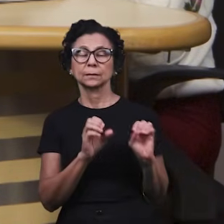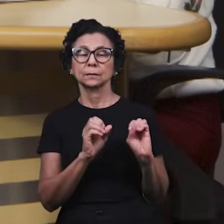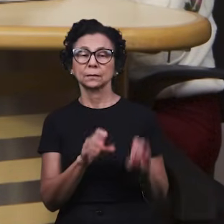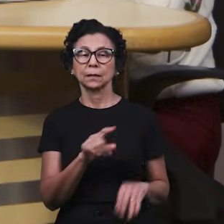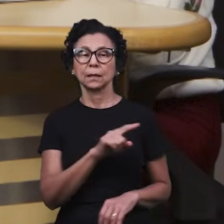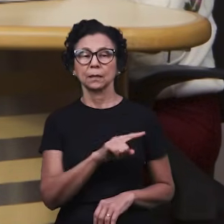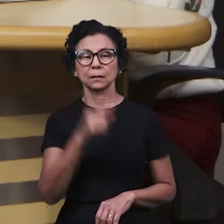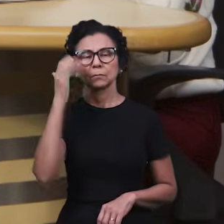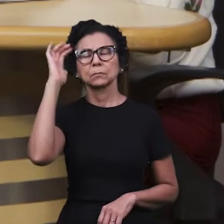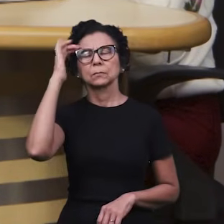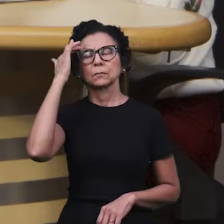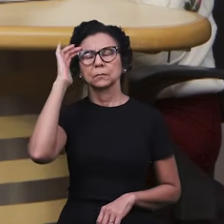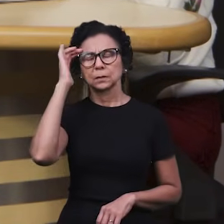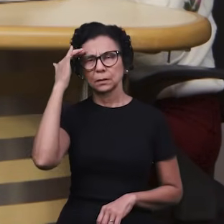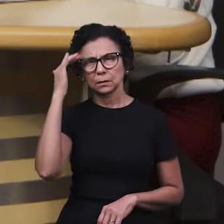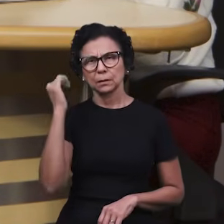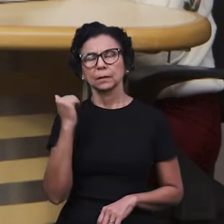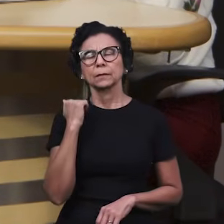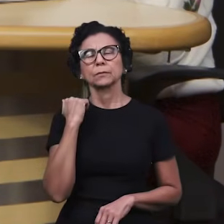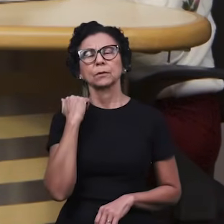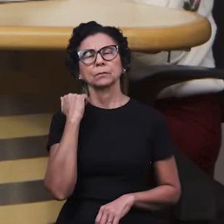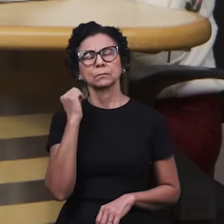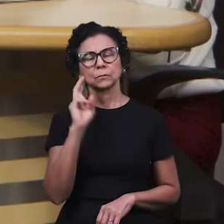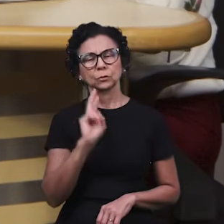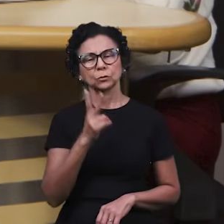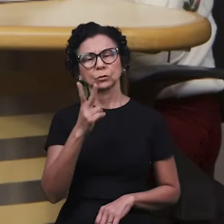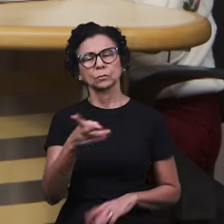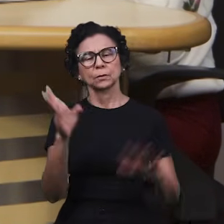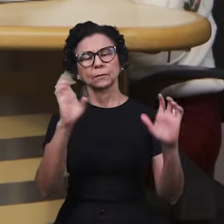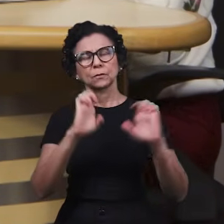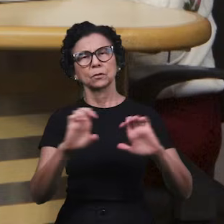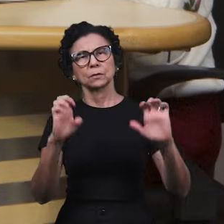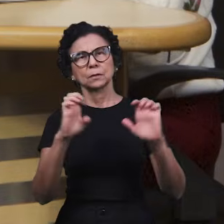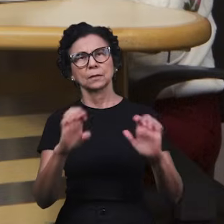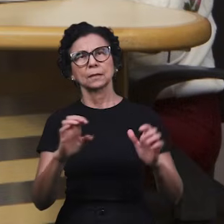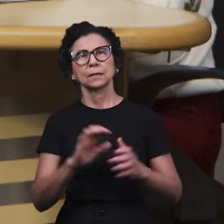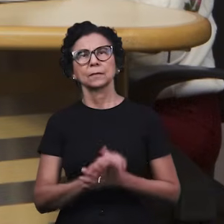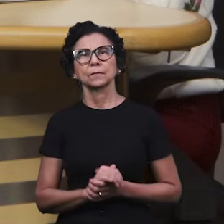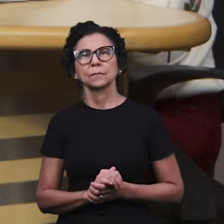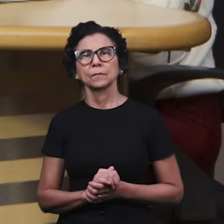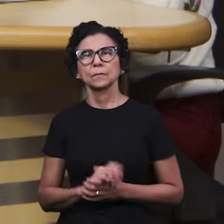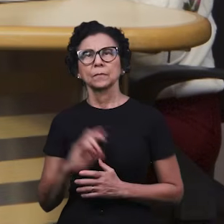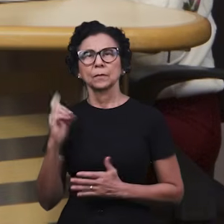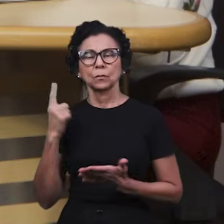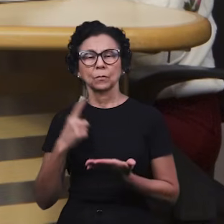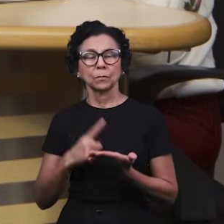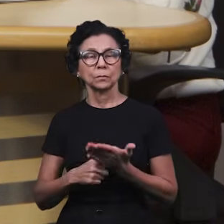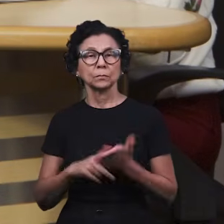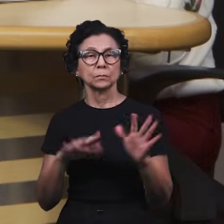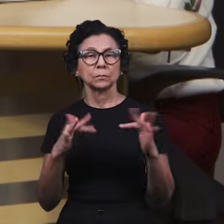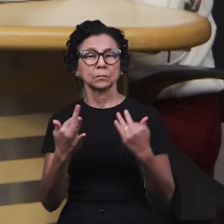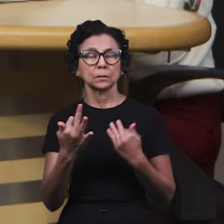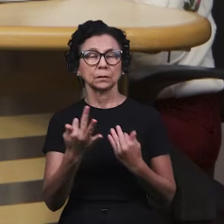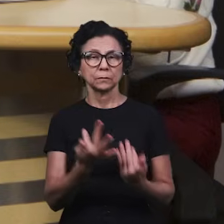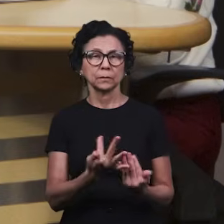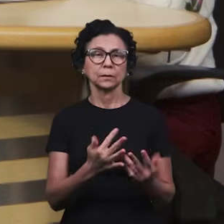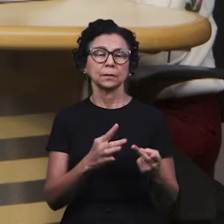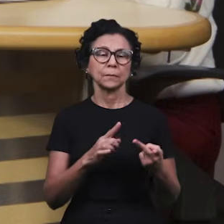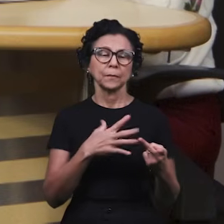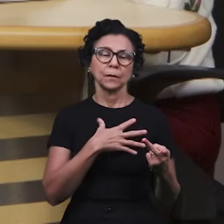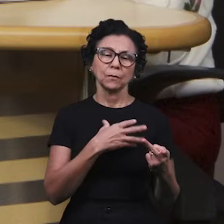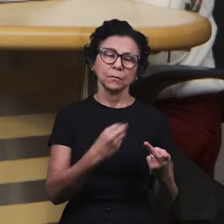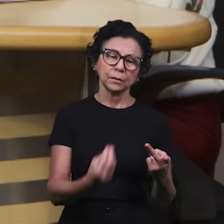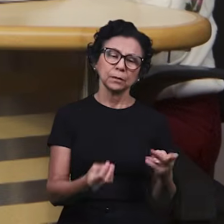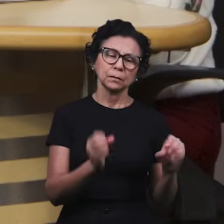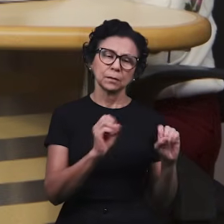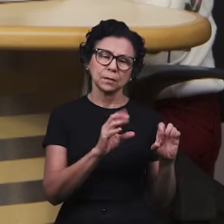vão entender e vão levar a outras pessoas. O Senhor tem nos chamado a um compromisso com a nossa família, dentro do nosso lar, ensinando aos